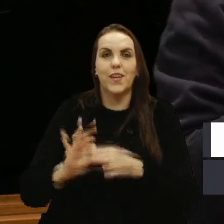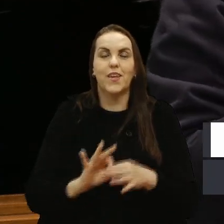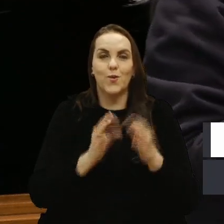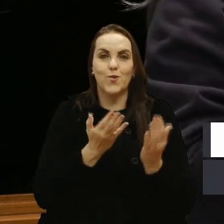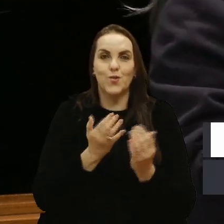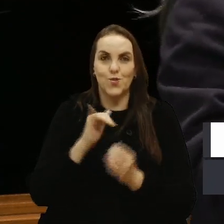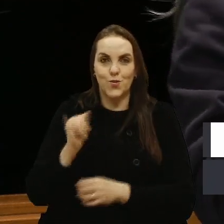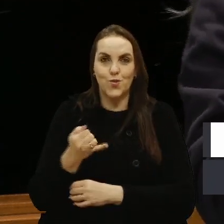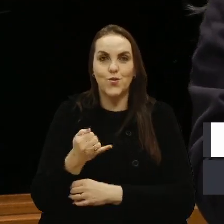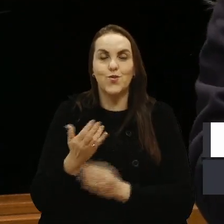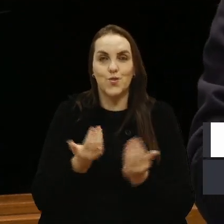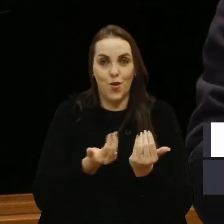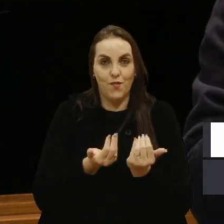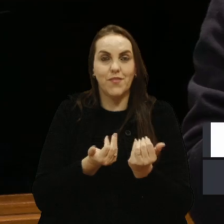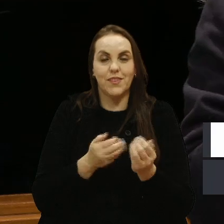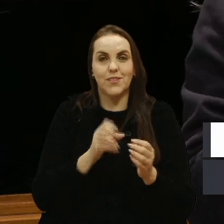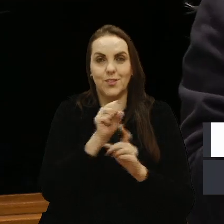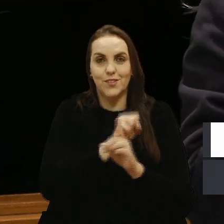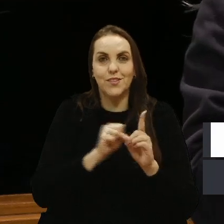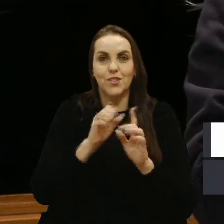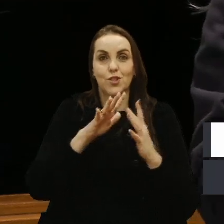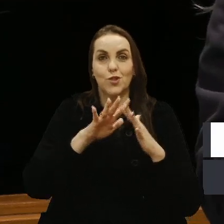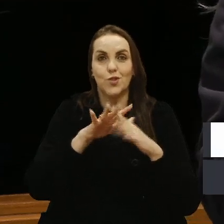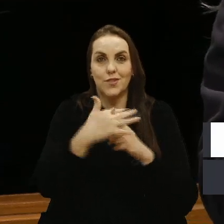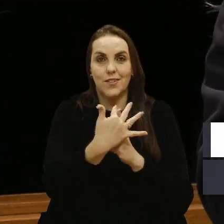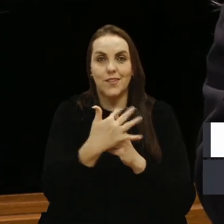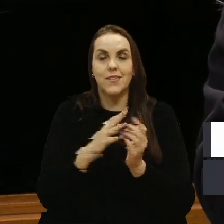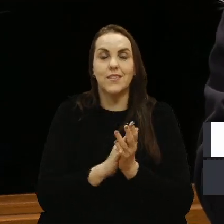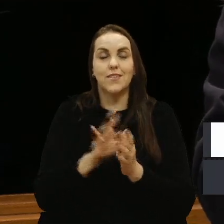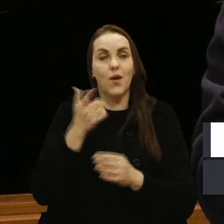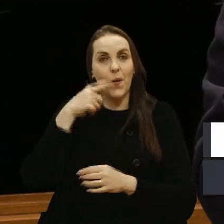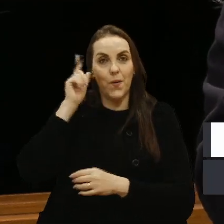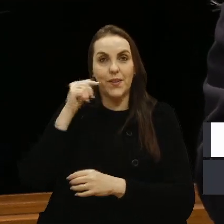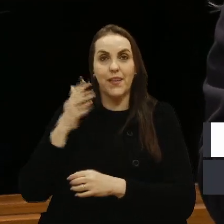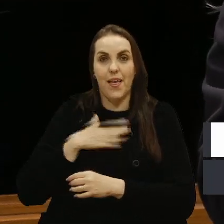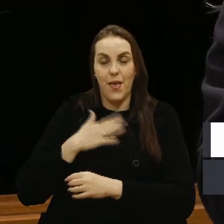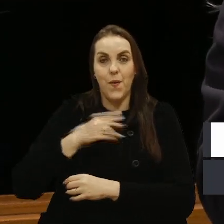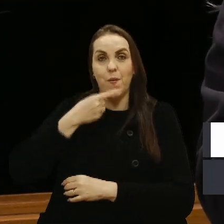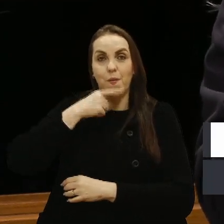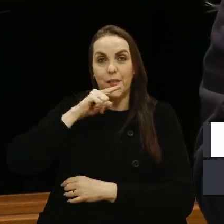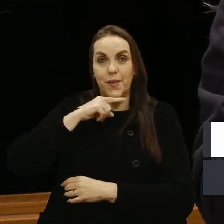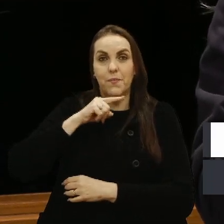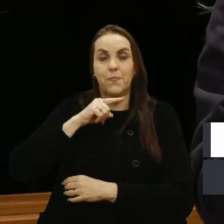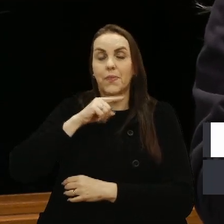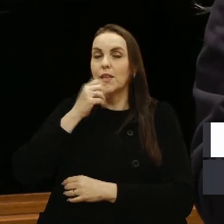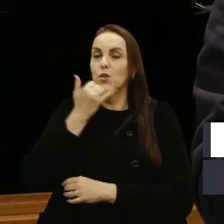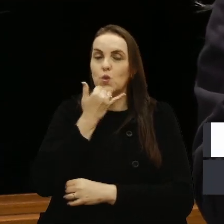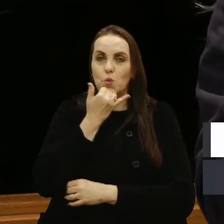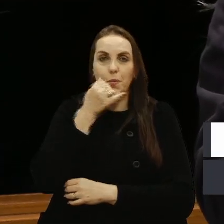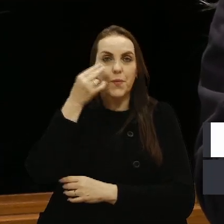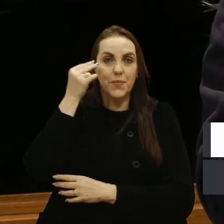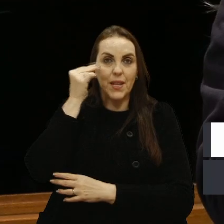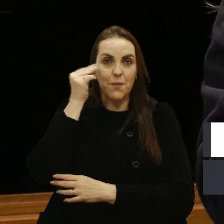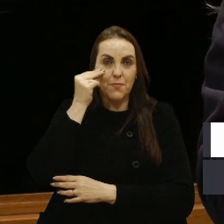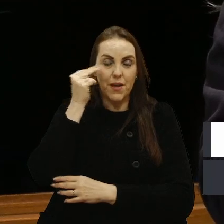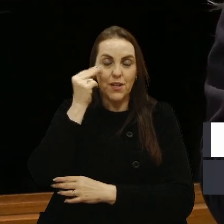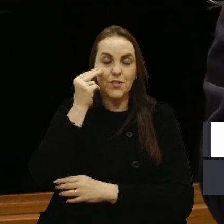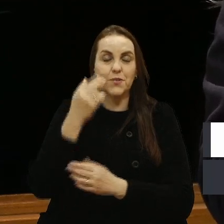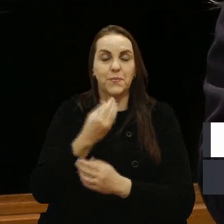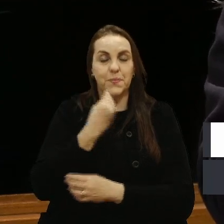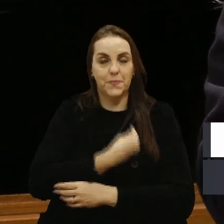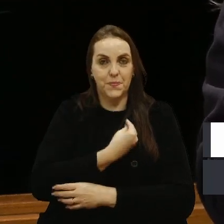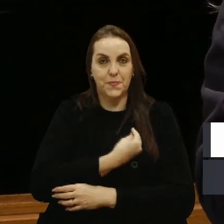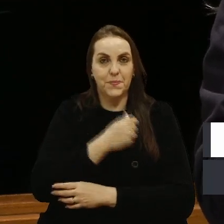inaugural, onde eu e o vereador Libardi pudemos estar presentes, do cursinho popular pré-ENEM e pré-vestibular, que possibilita com que muitos